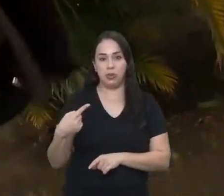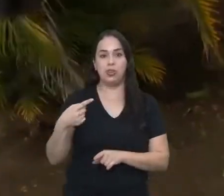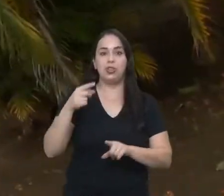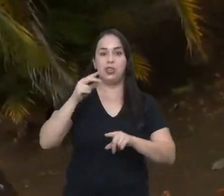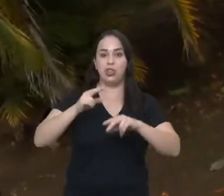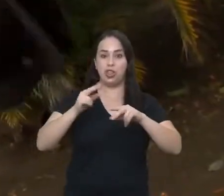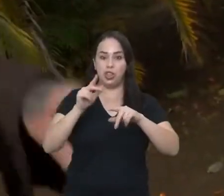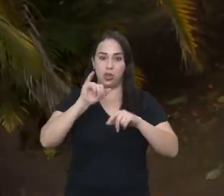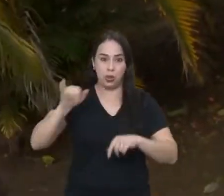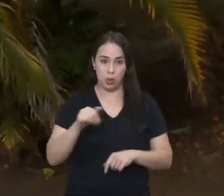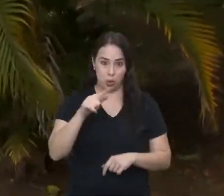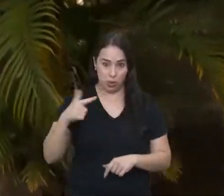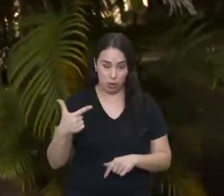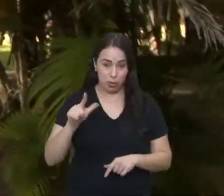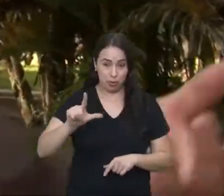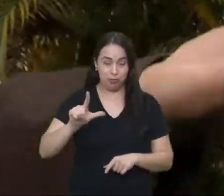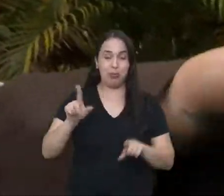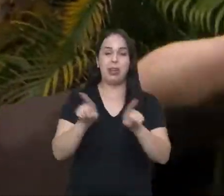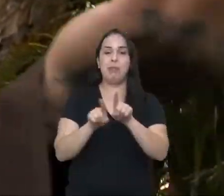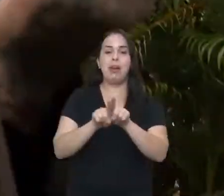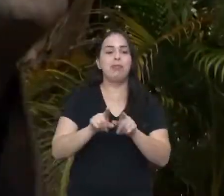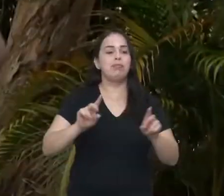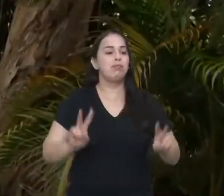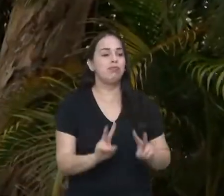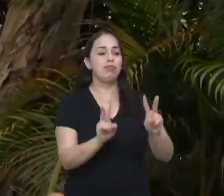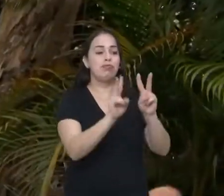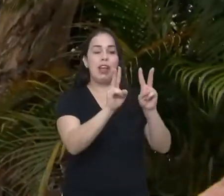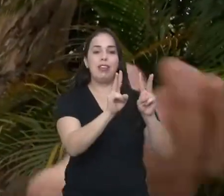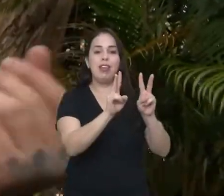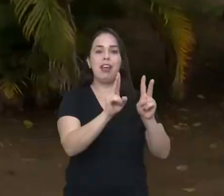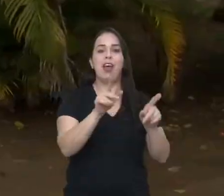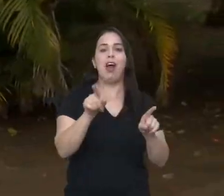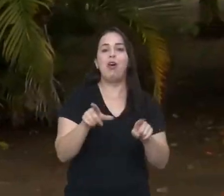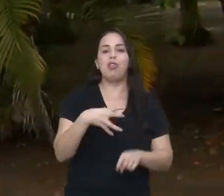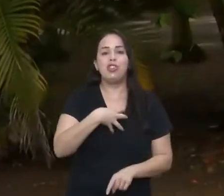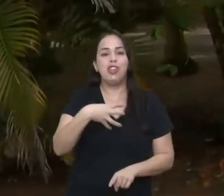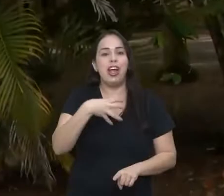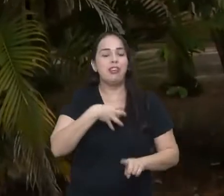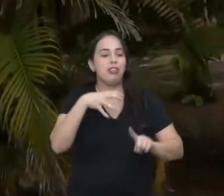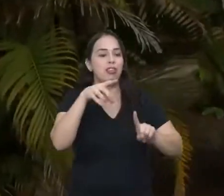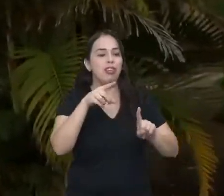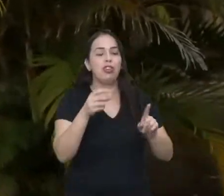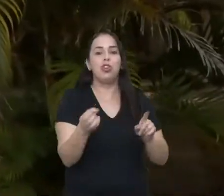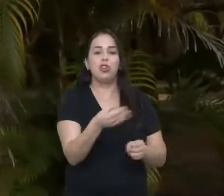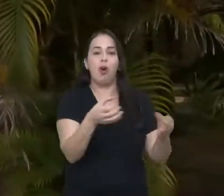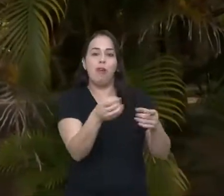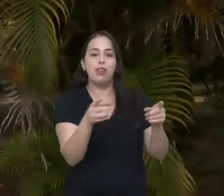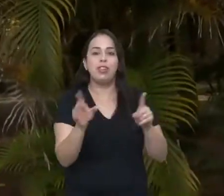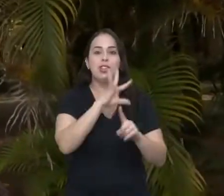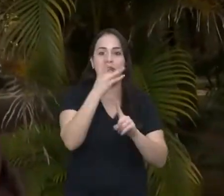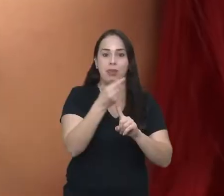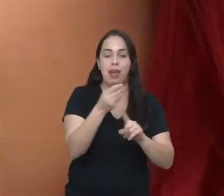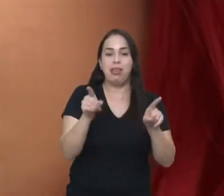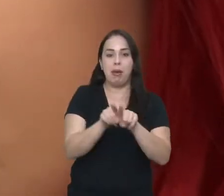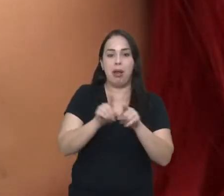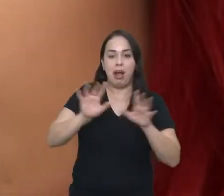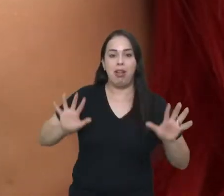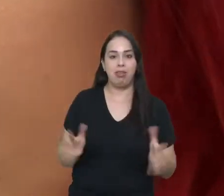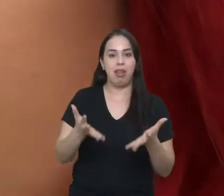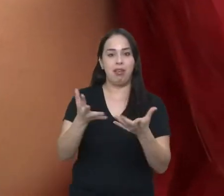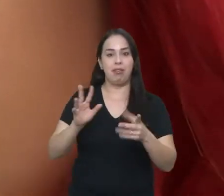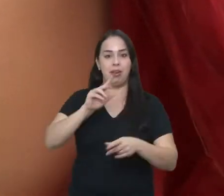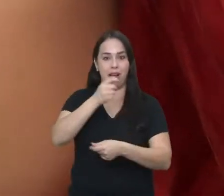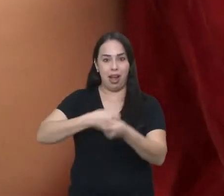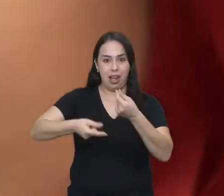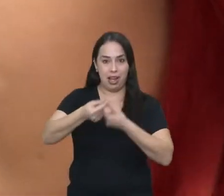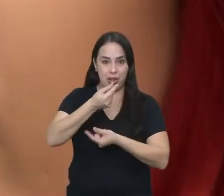uma data criada para fortalecer e reconhecer o cosplay como uma nova modalidade de arte, que também estimula a